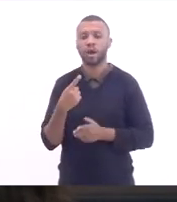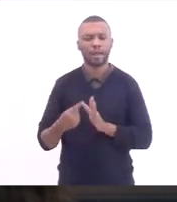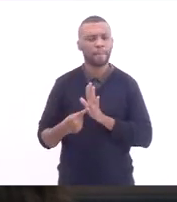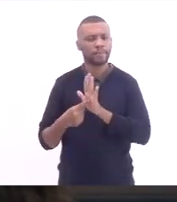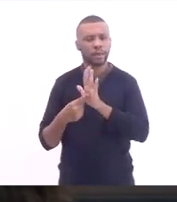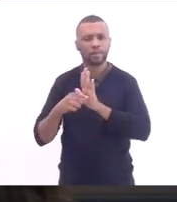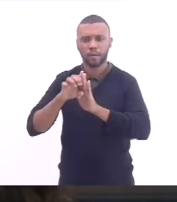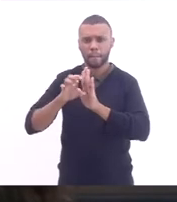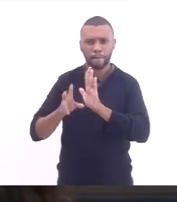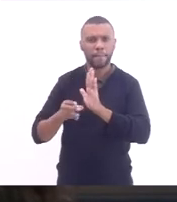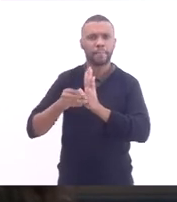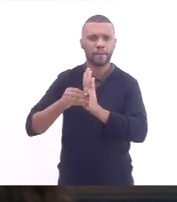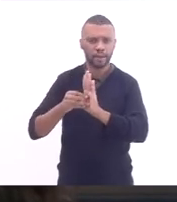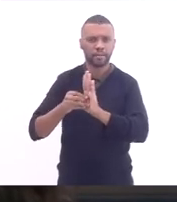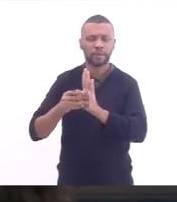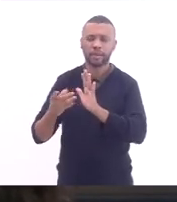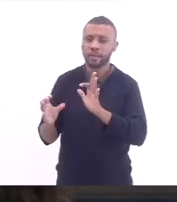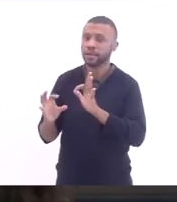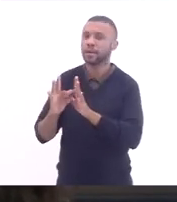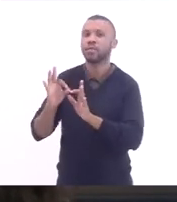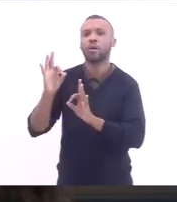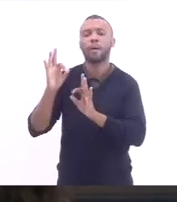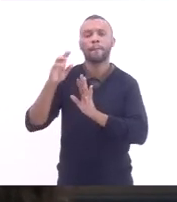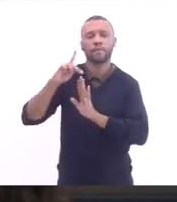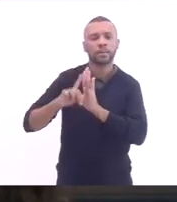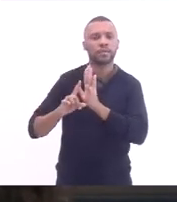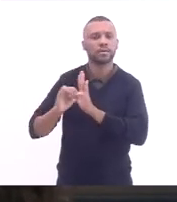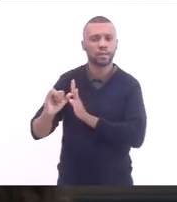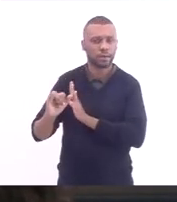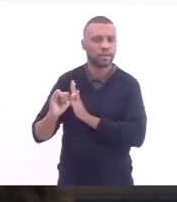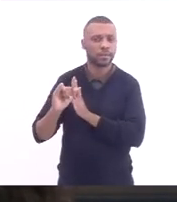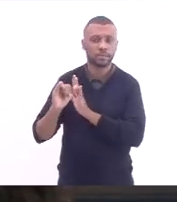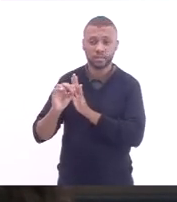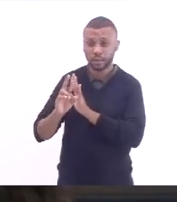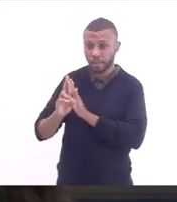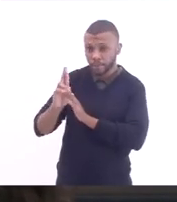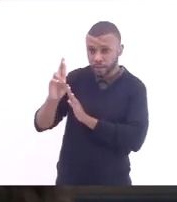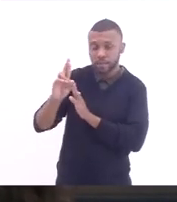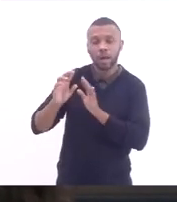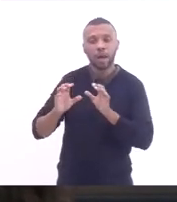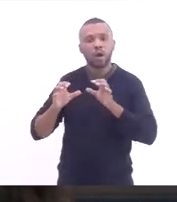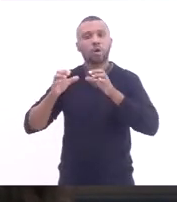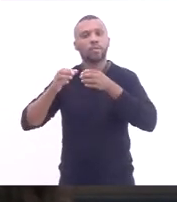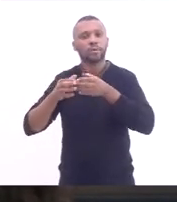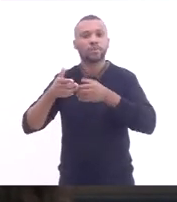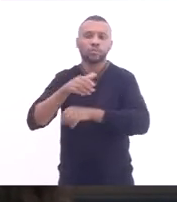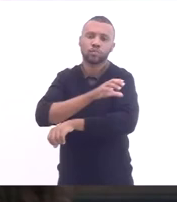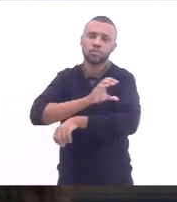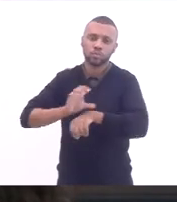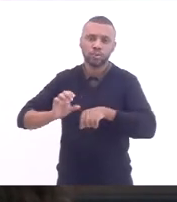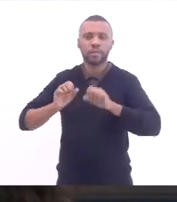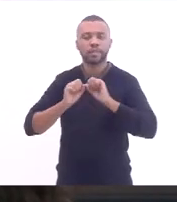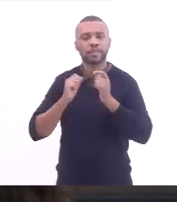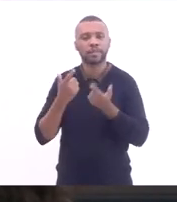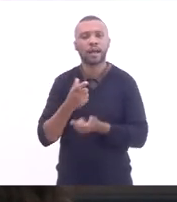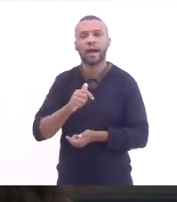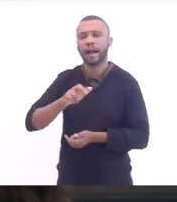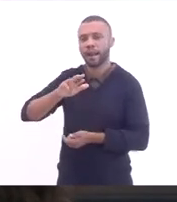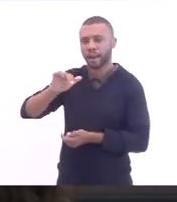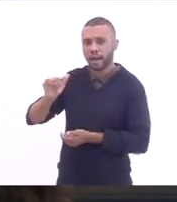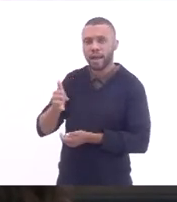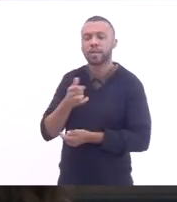uma emenda como, em nome da Comissão de Cultura da Assembleia Legislativa, para que o